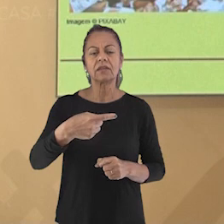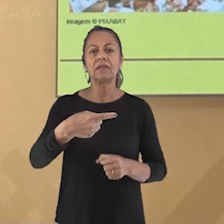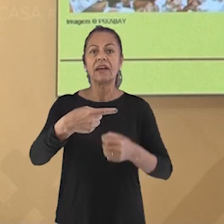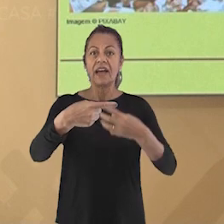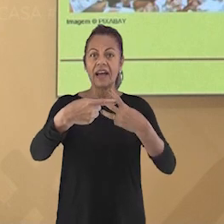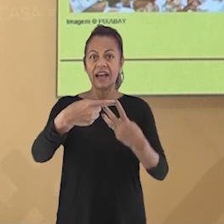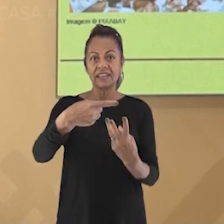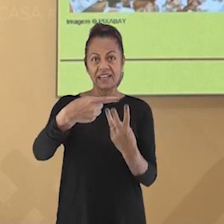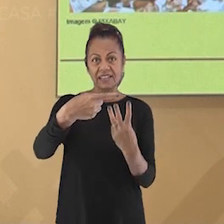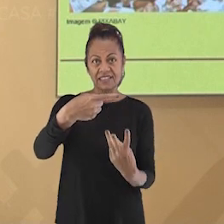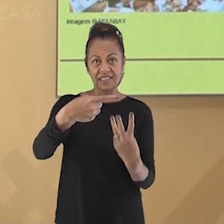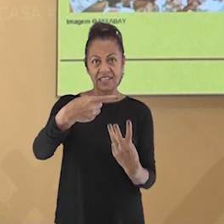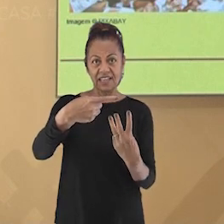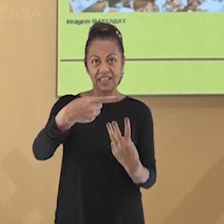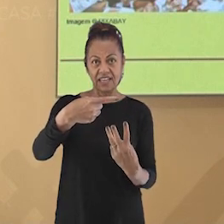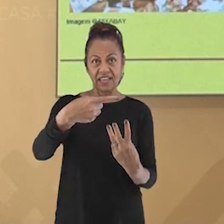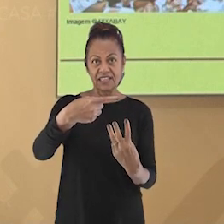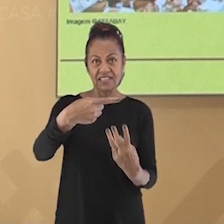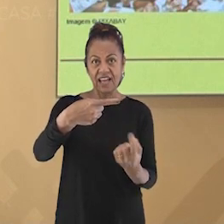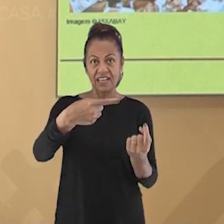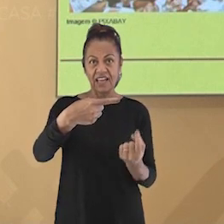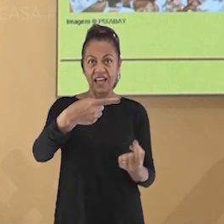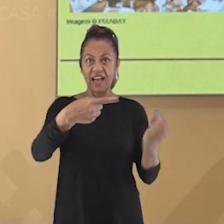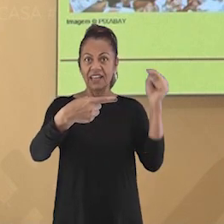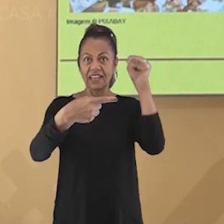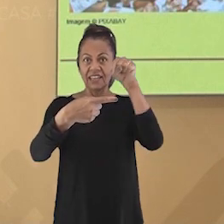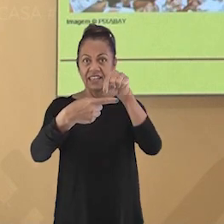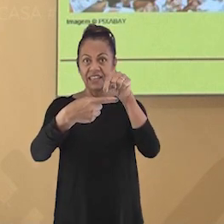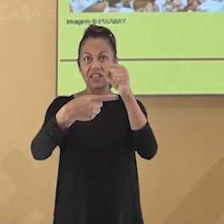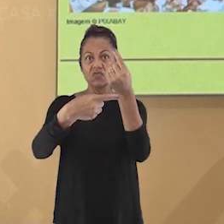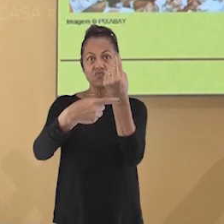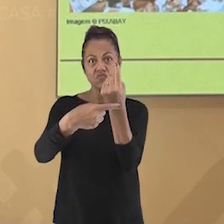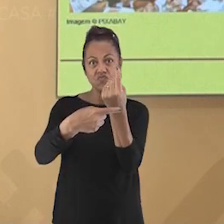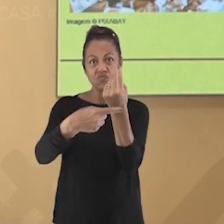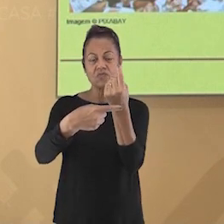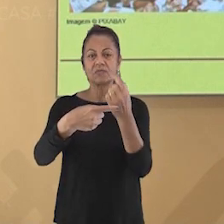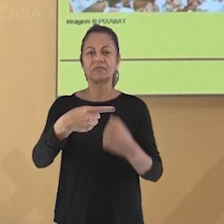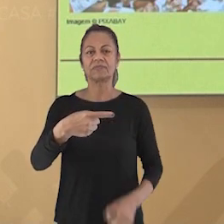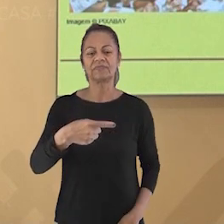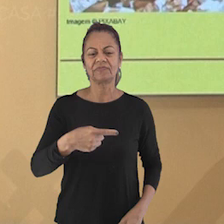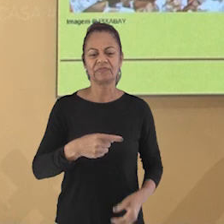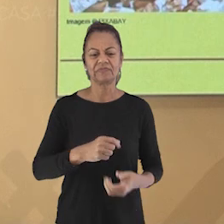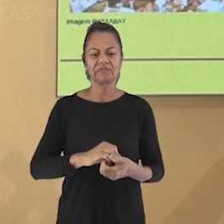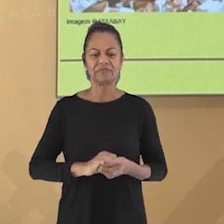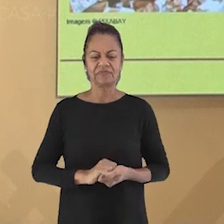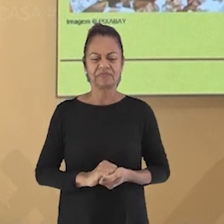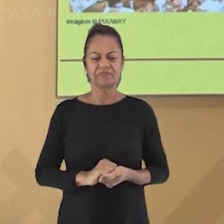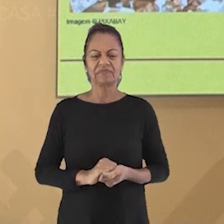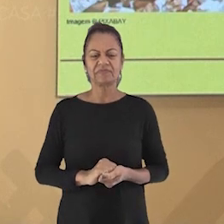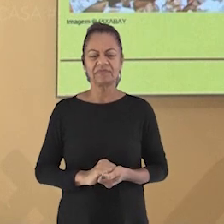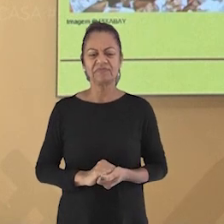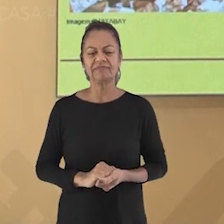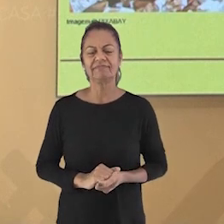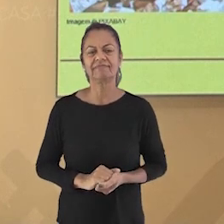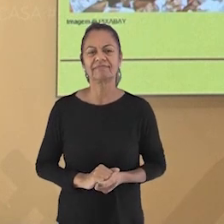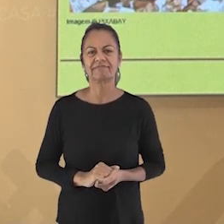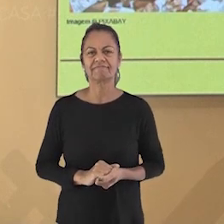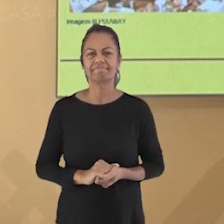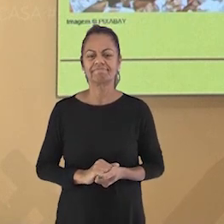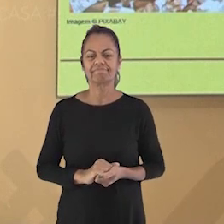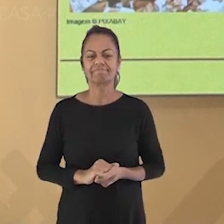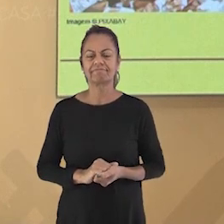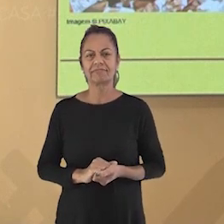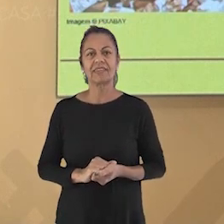eu consumi, saboreei, comi apenas uma delas. Muito bem. Vimos